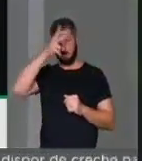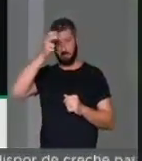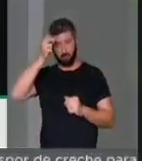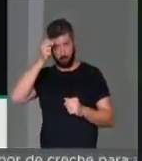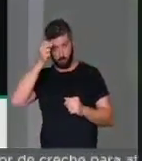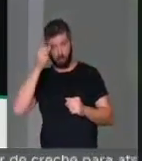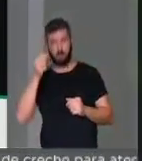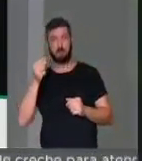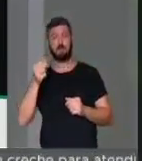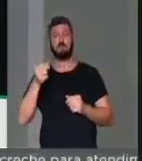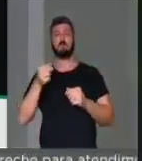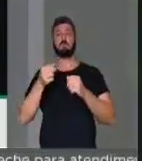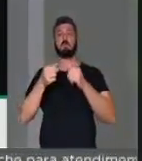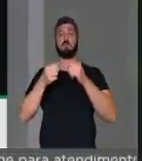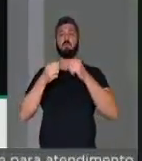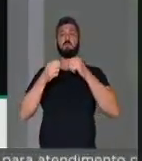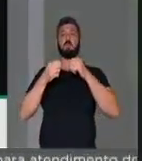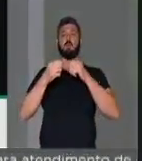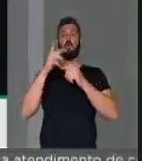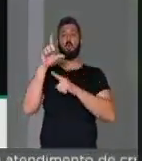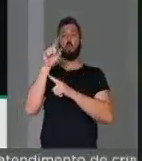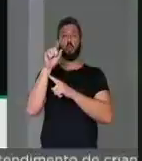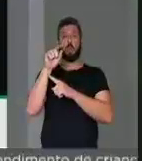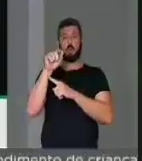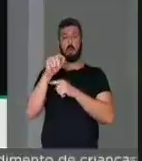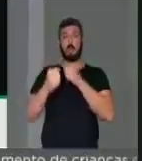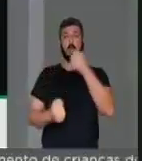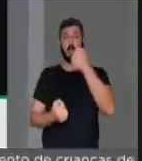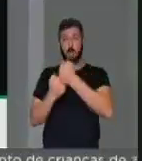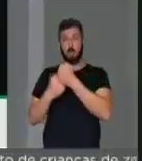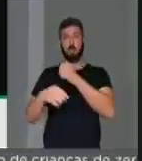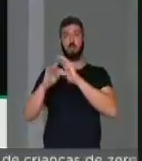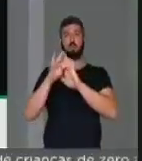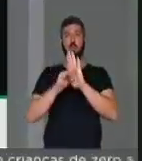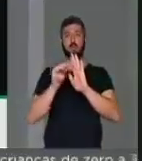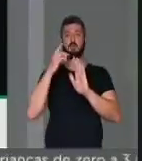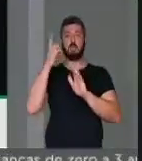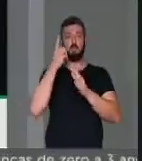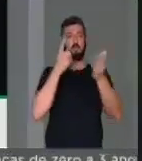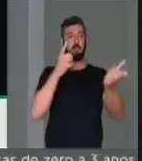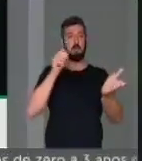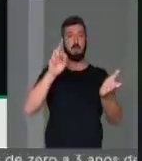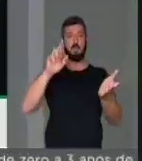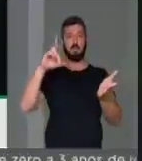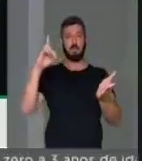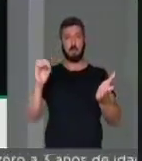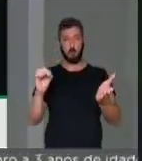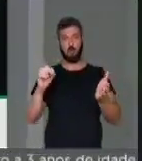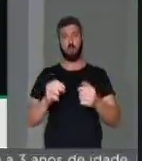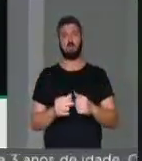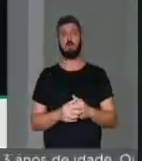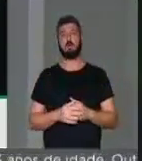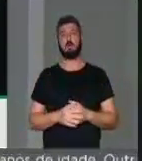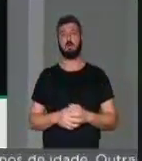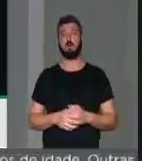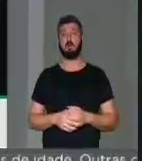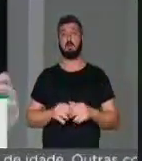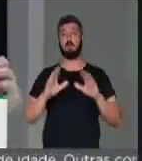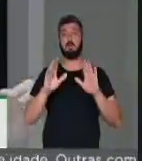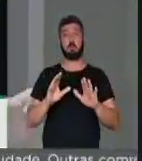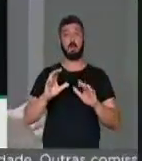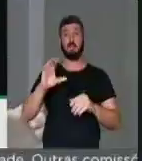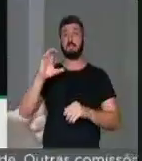Prefeitos numa mensagem do Twitter, onde eles apoiam o texto do deputado Arnaldo Faria de Sá. Mas